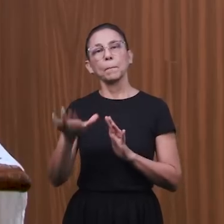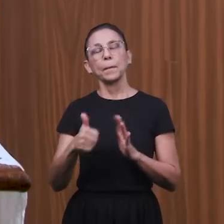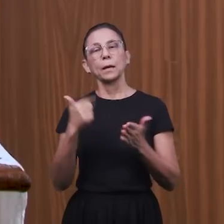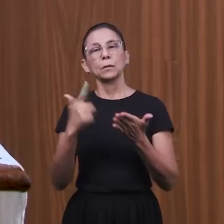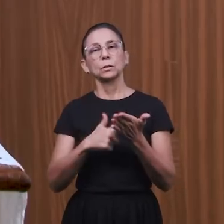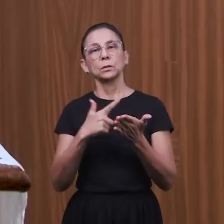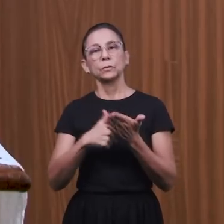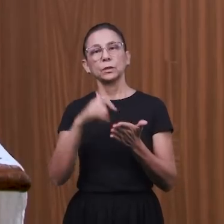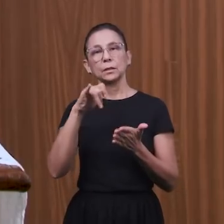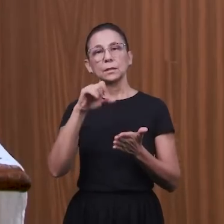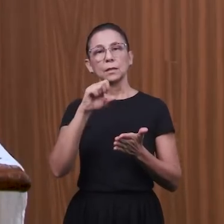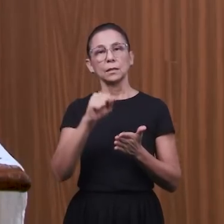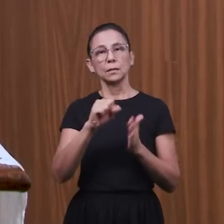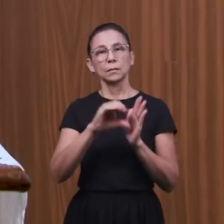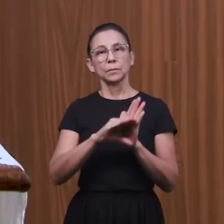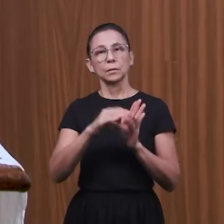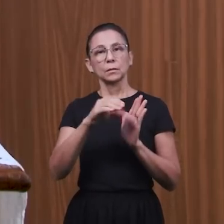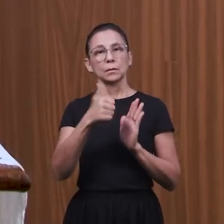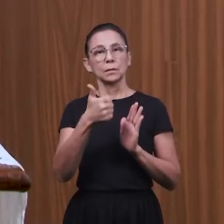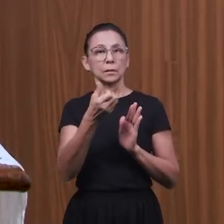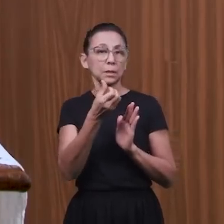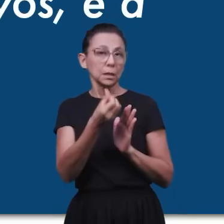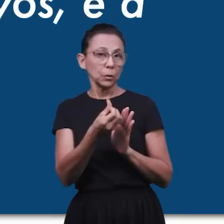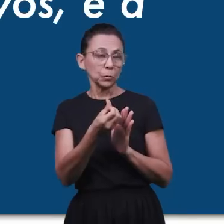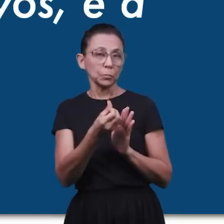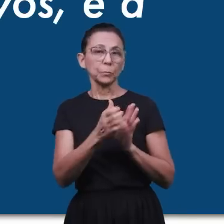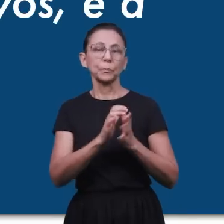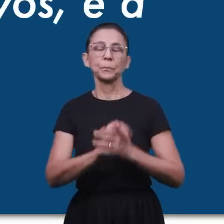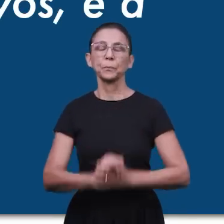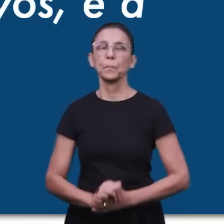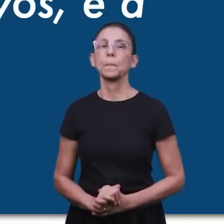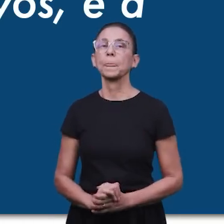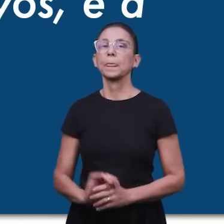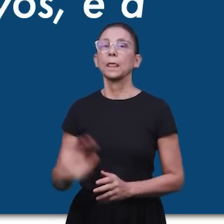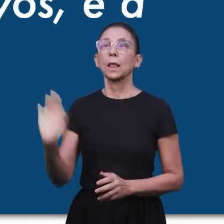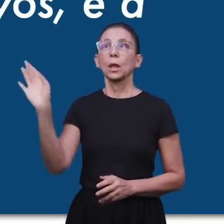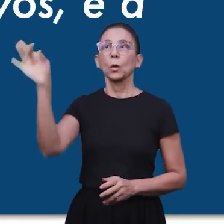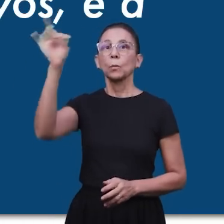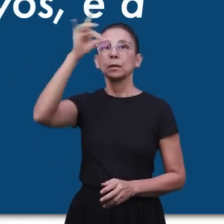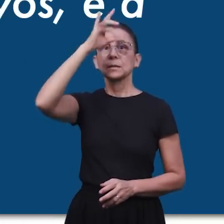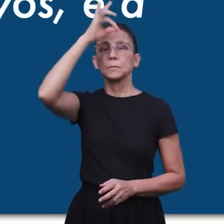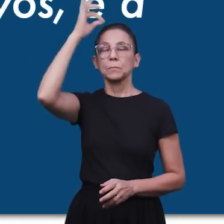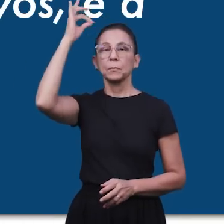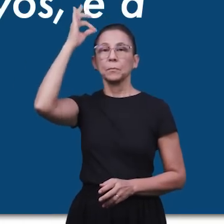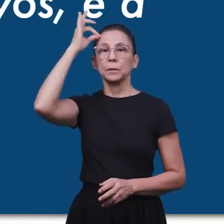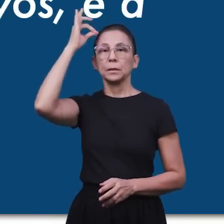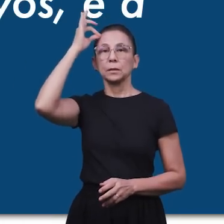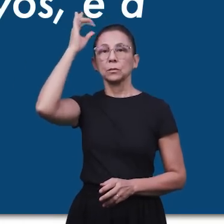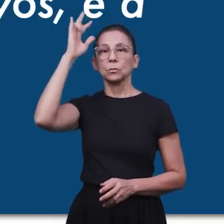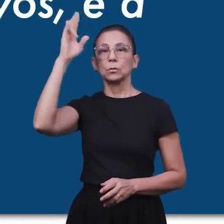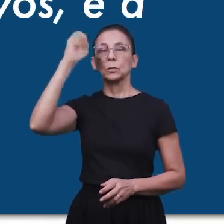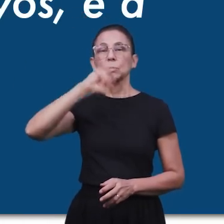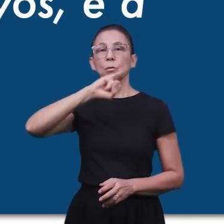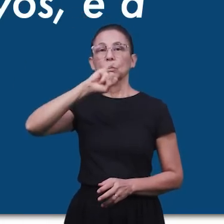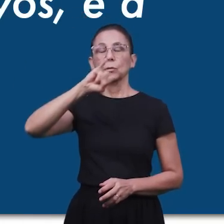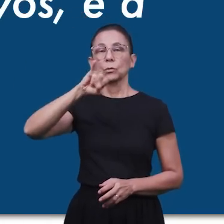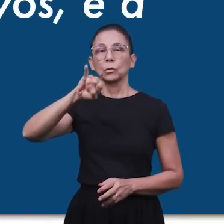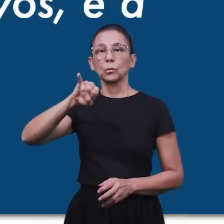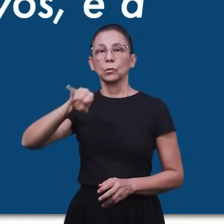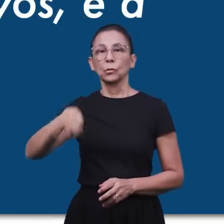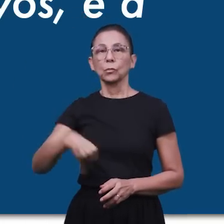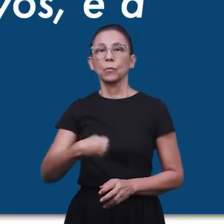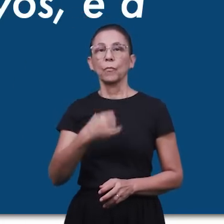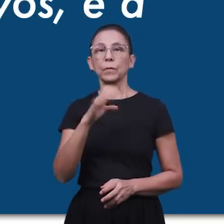até ser projetado. E este texto diz assim: o Espírito do Senhor Jeová está sobre